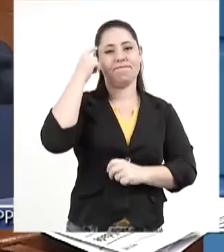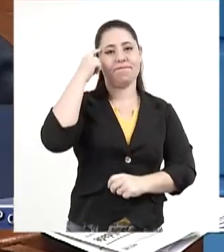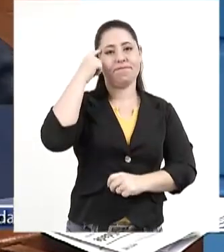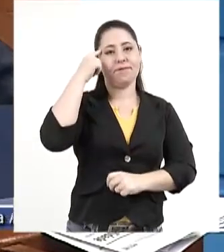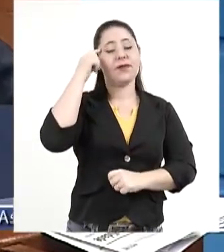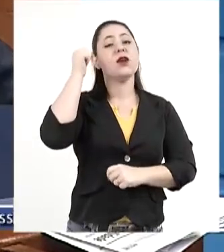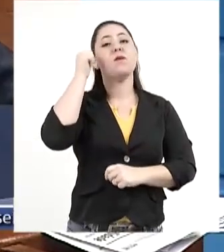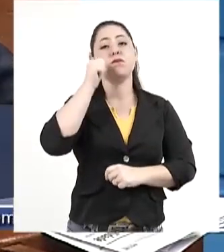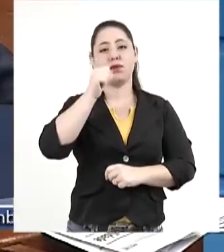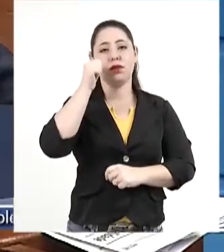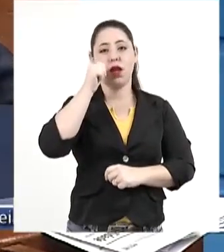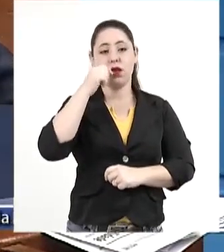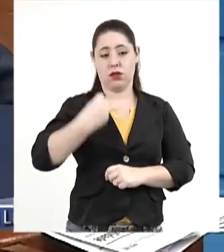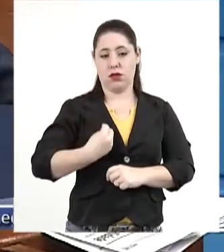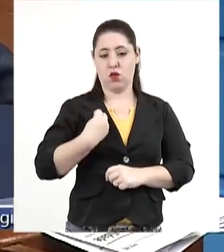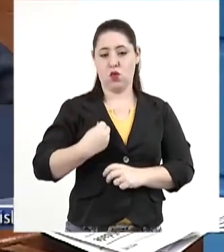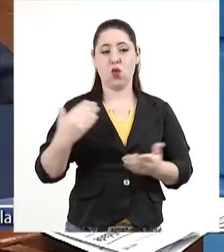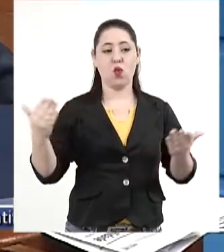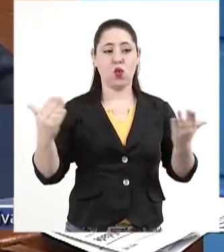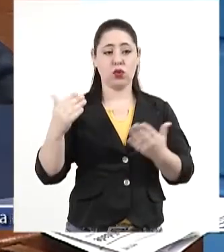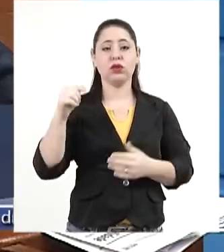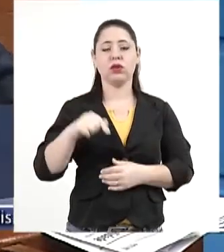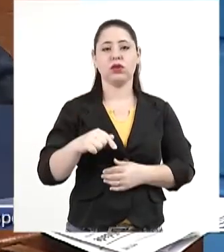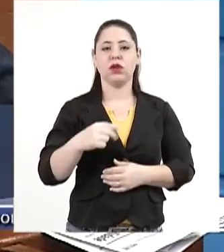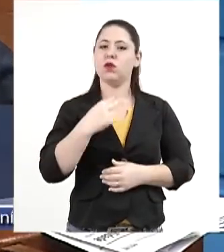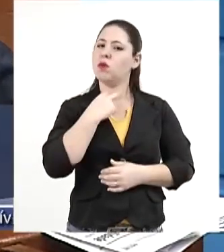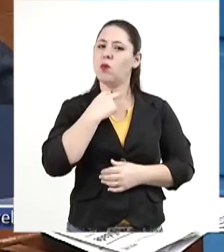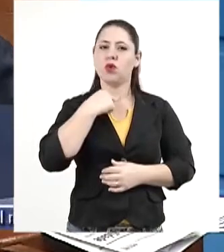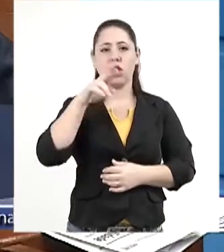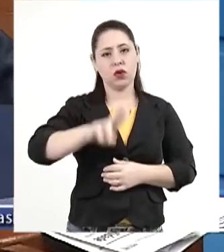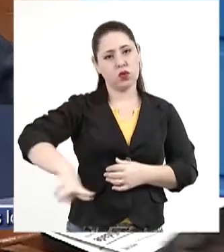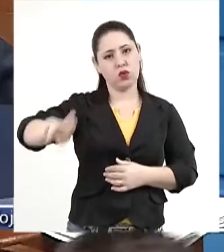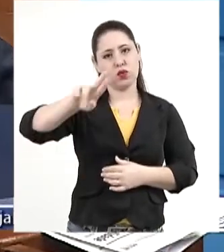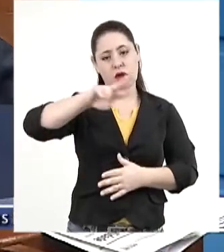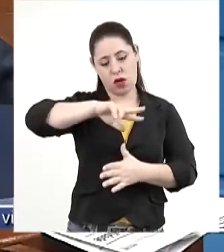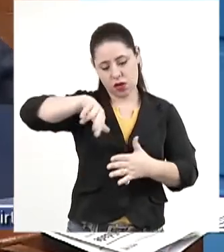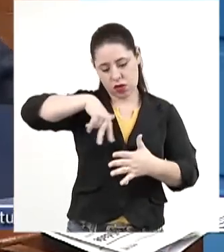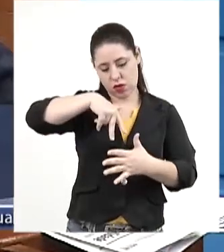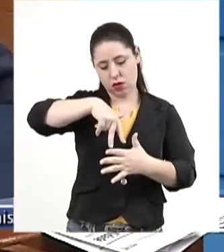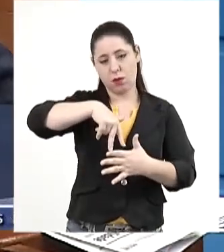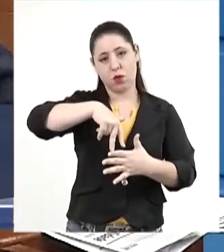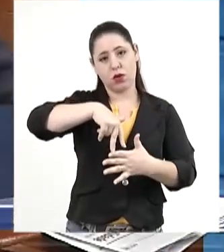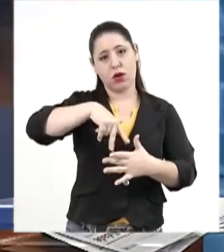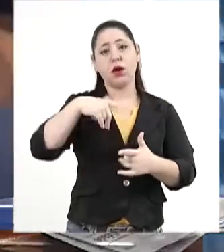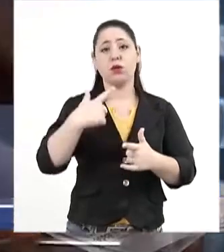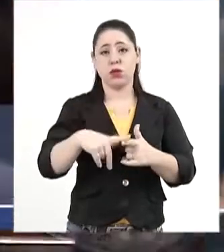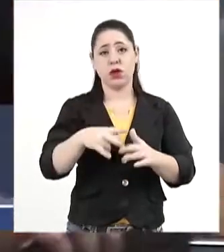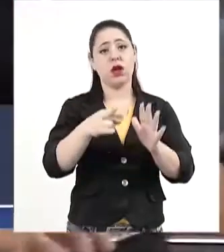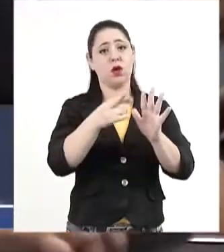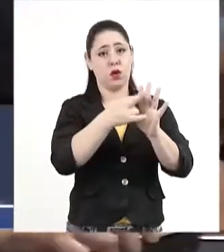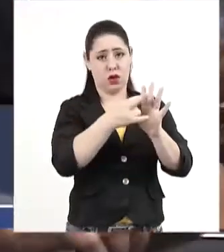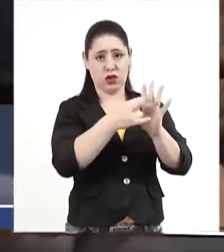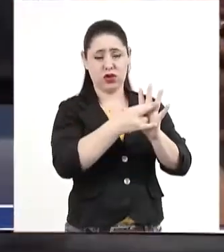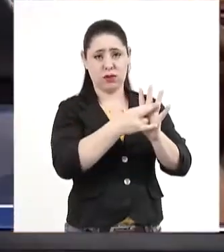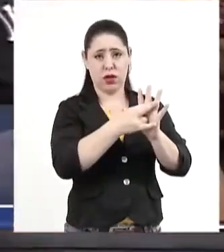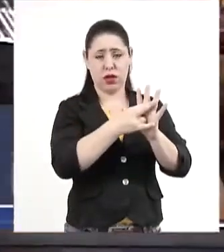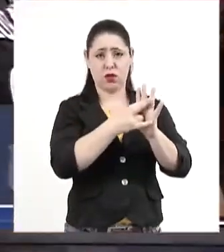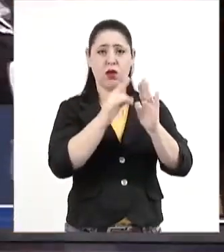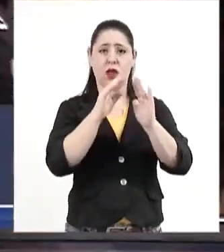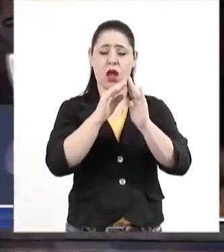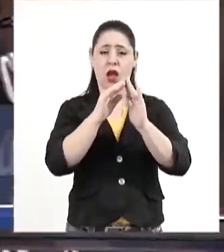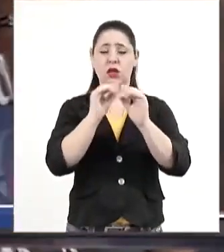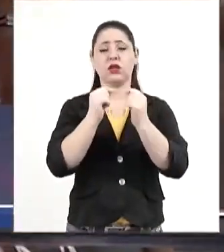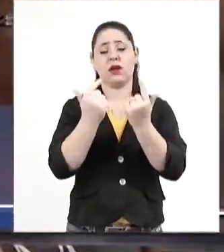essas mulheres que estão aqui, que não puderam usar a tribuna, porque o regimento desta casa